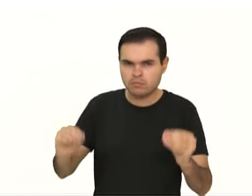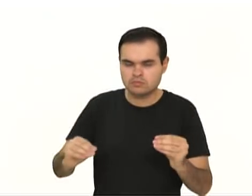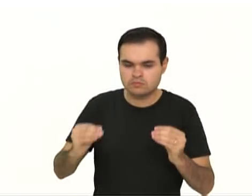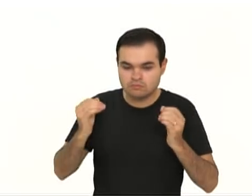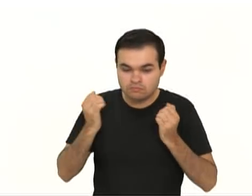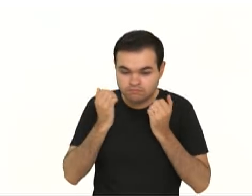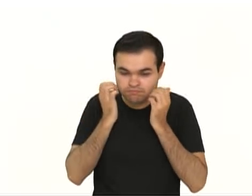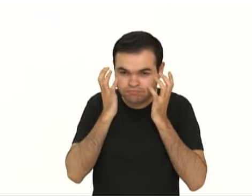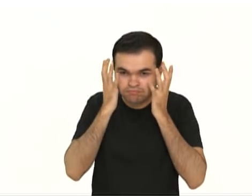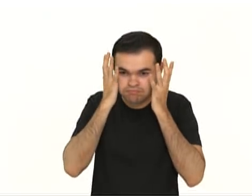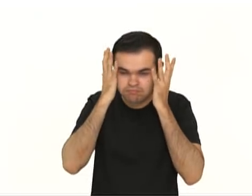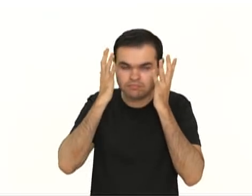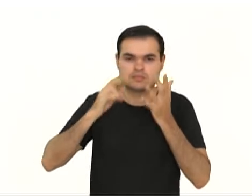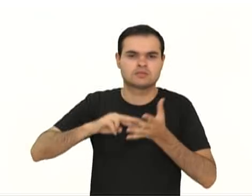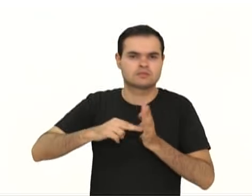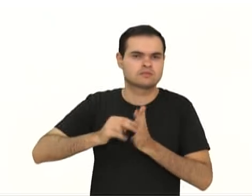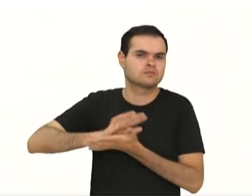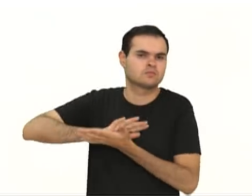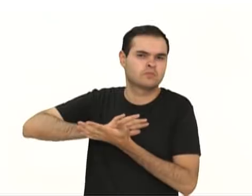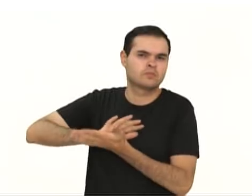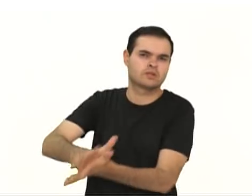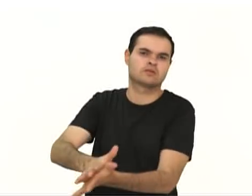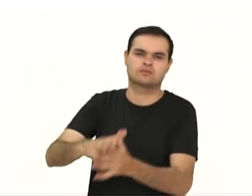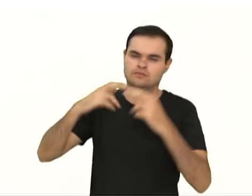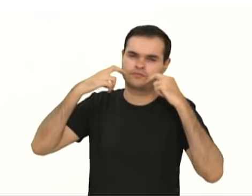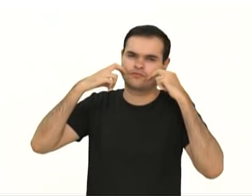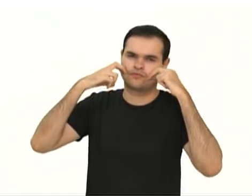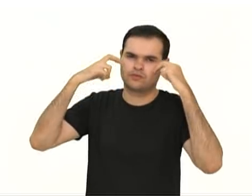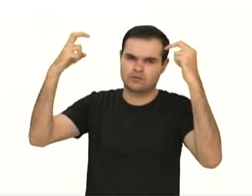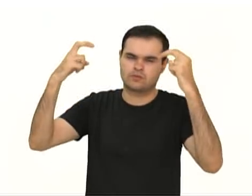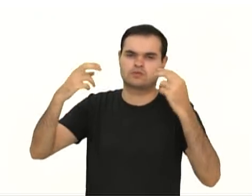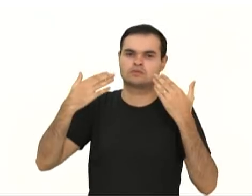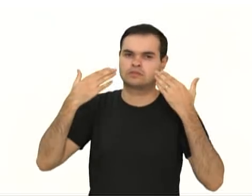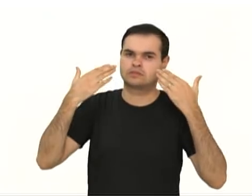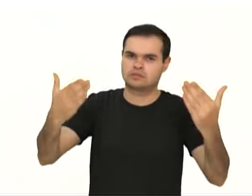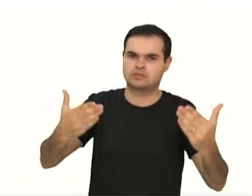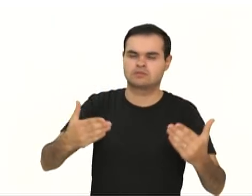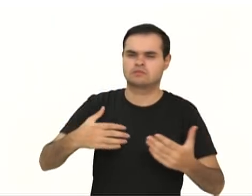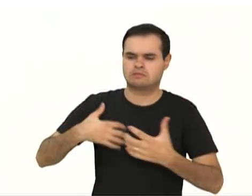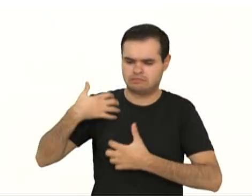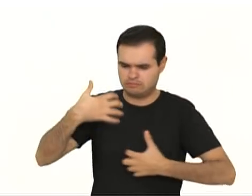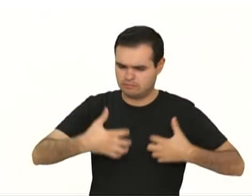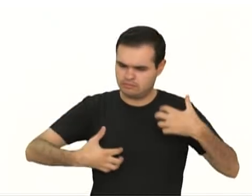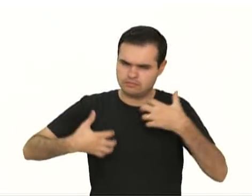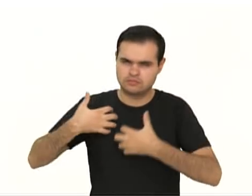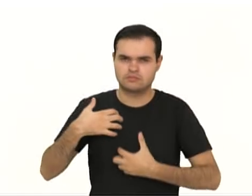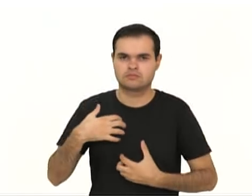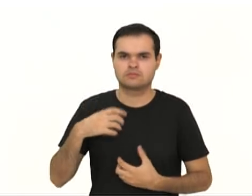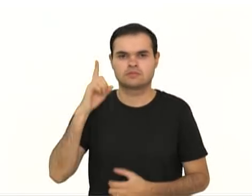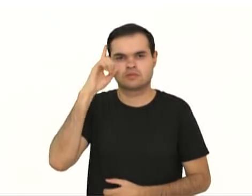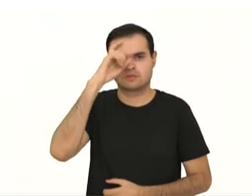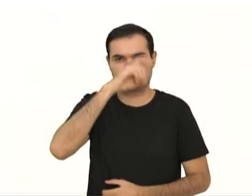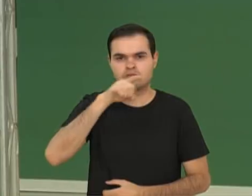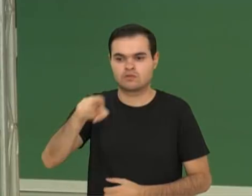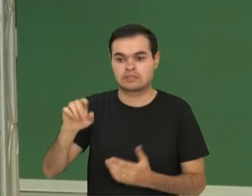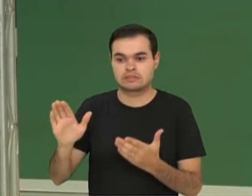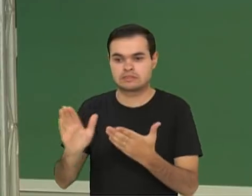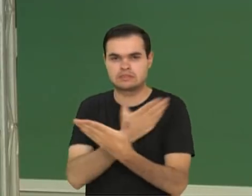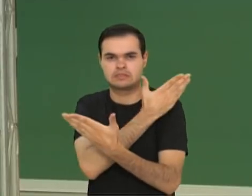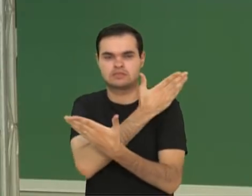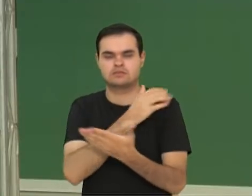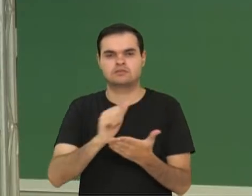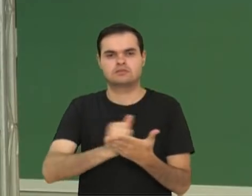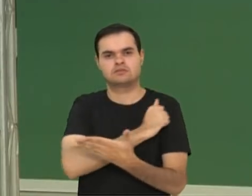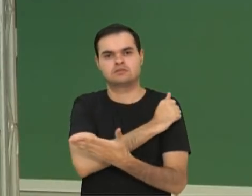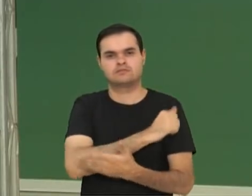quer dizer que uma humilhação, uma vergonha, uma situação de aflição é difícil de você retirar da